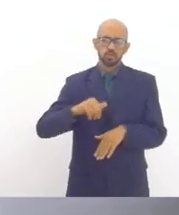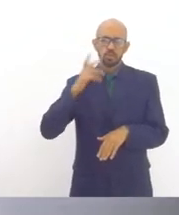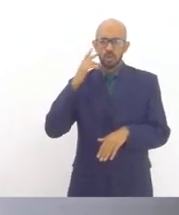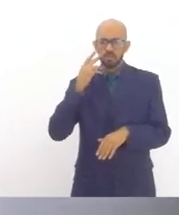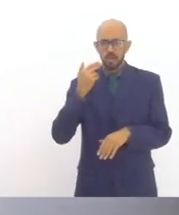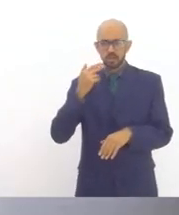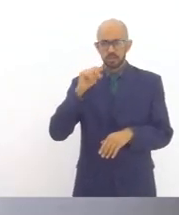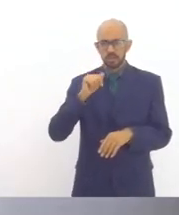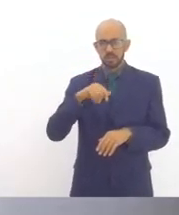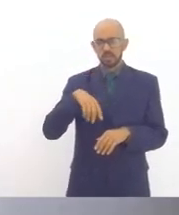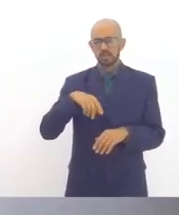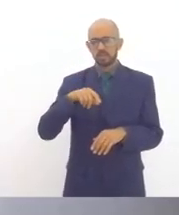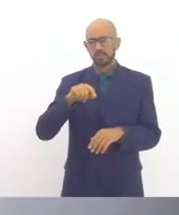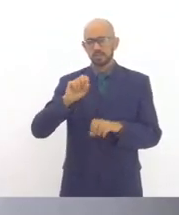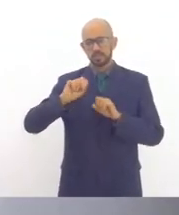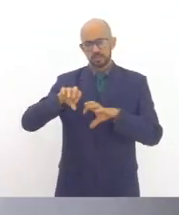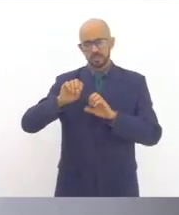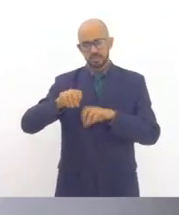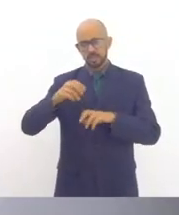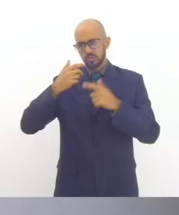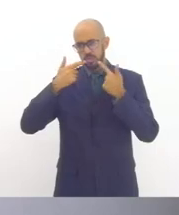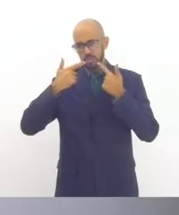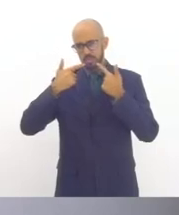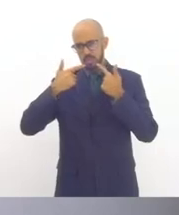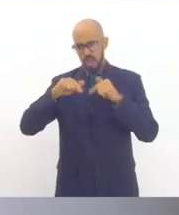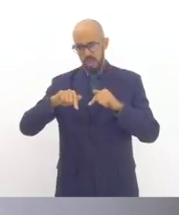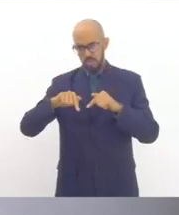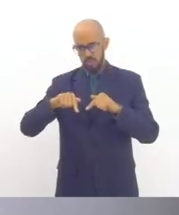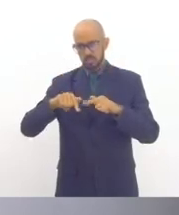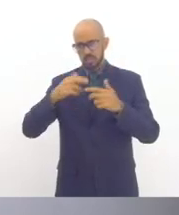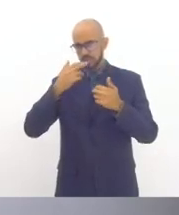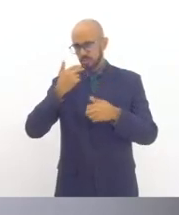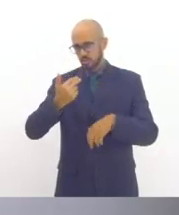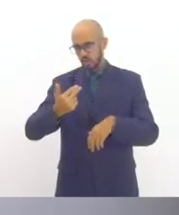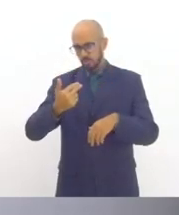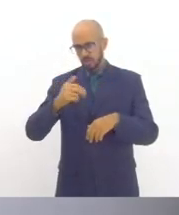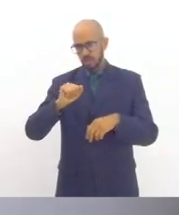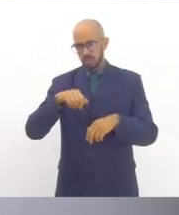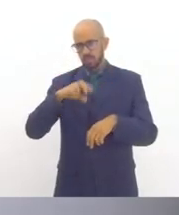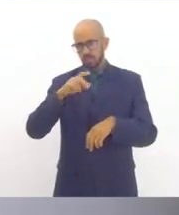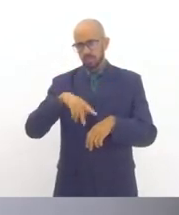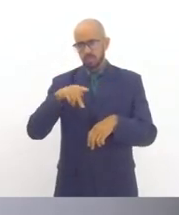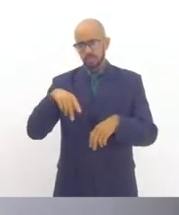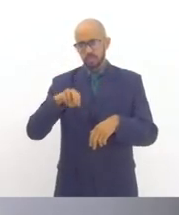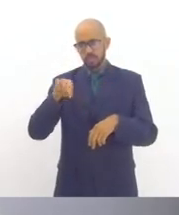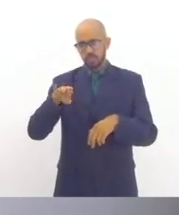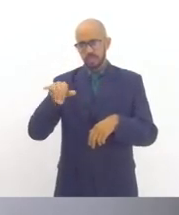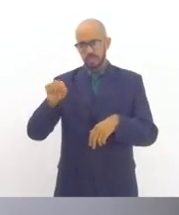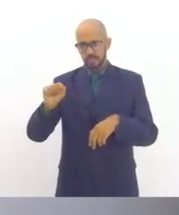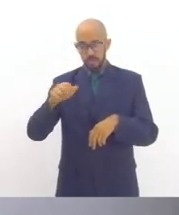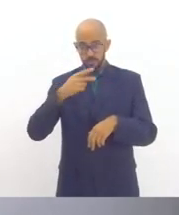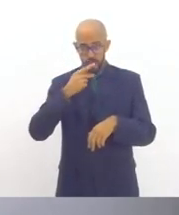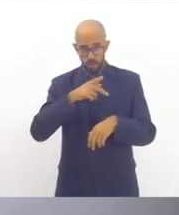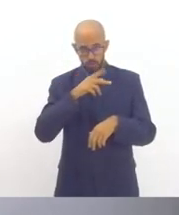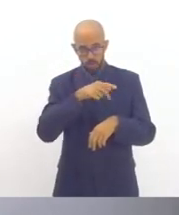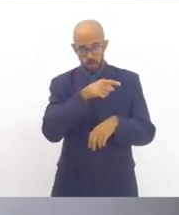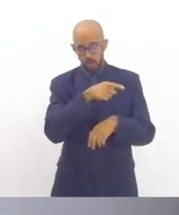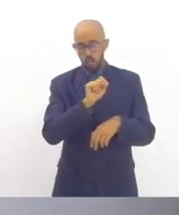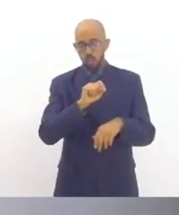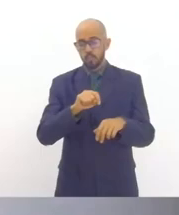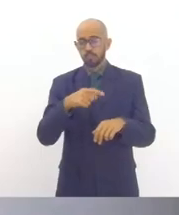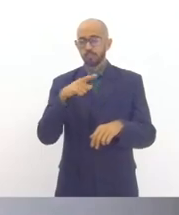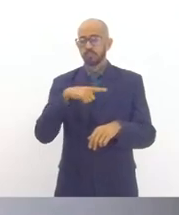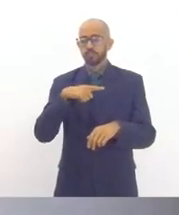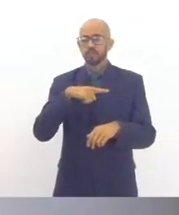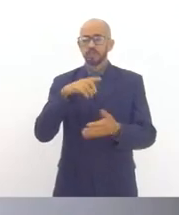ensino de idiomas, de cursos de idiomas, como a professora Maria del Carmo me falou, nós temos